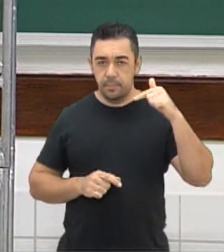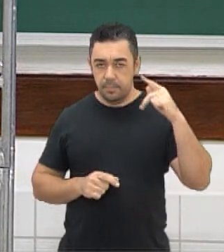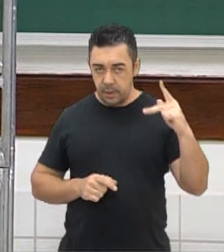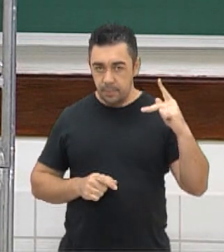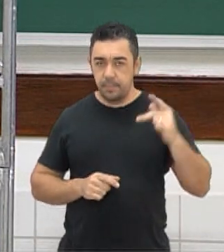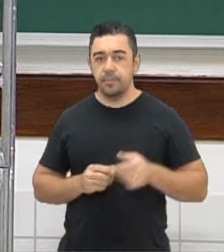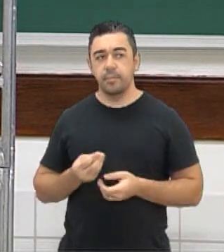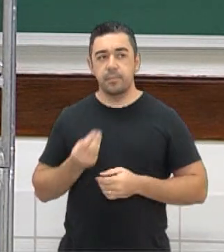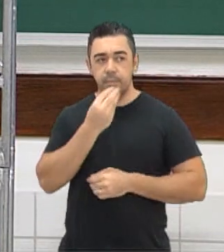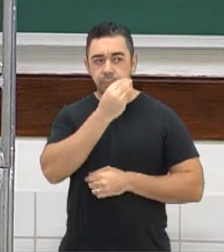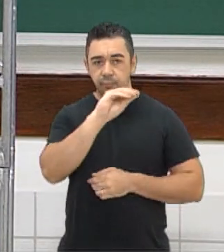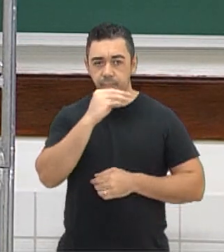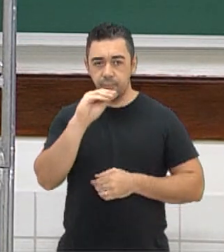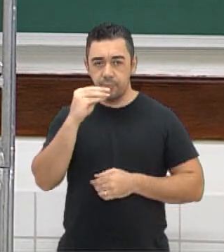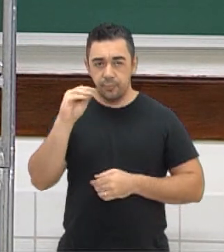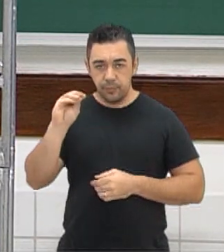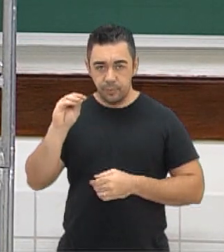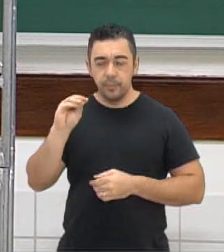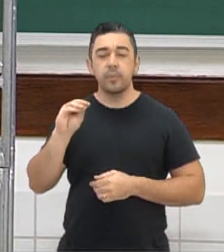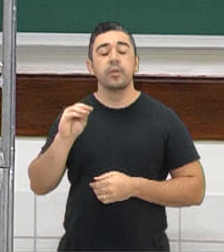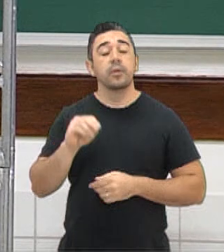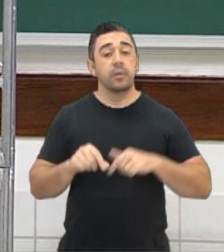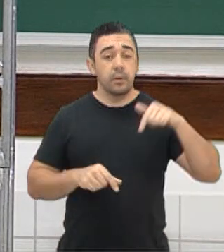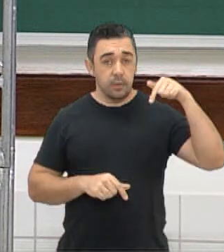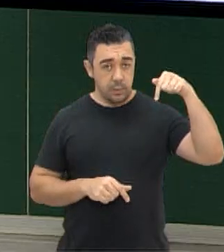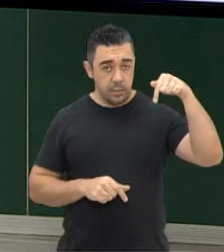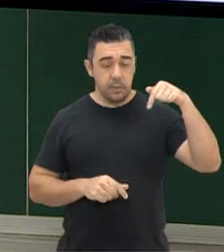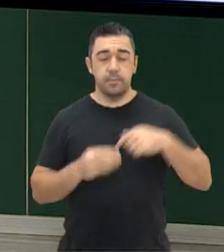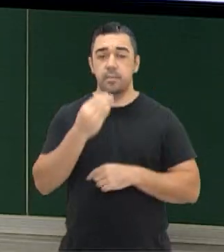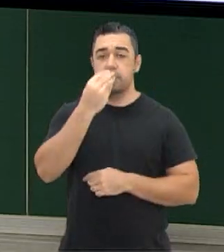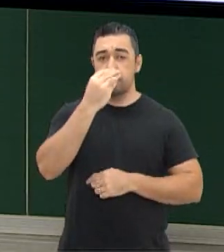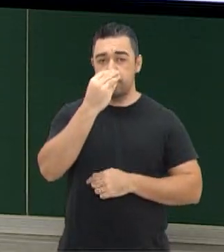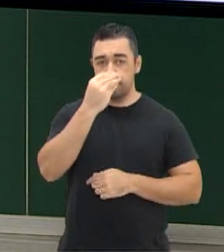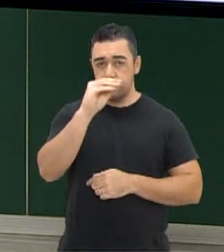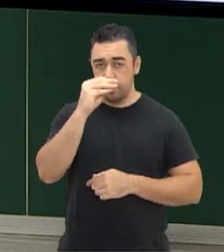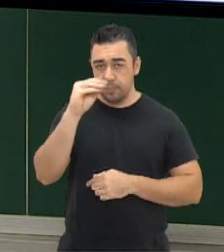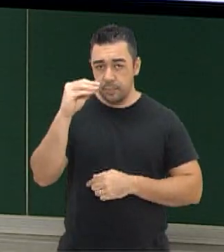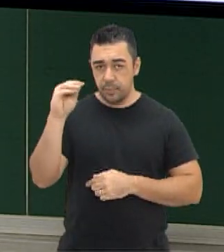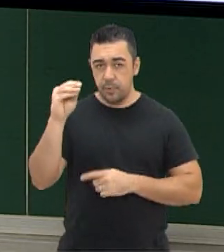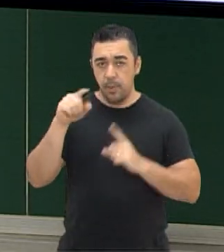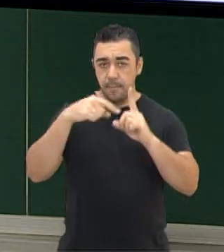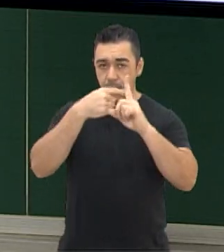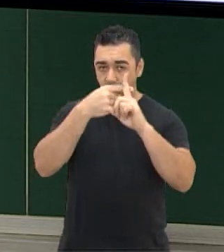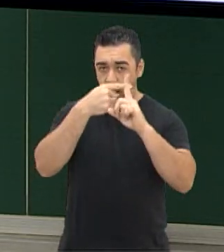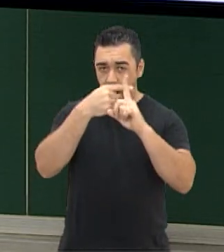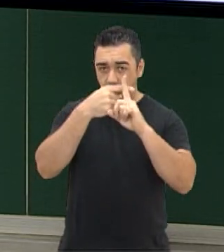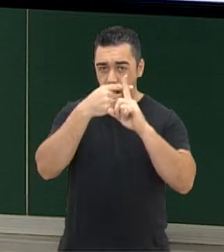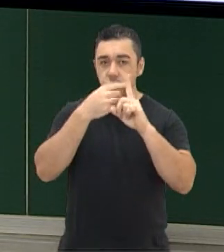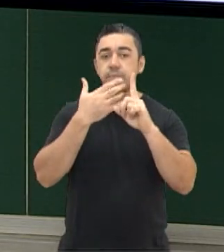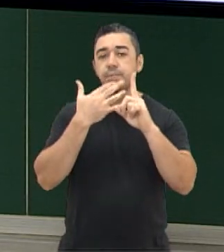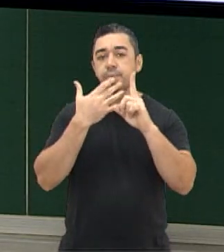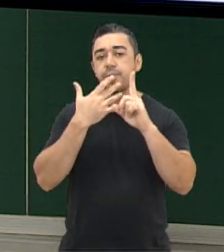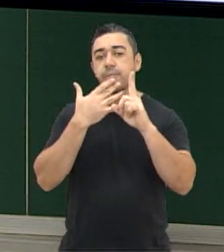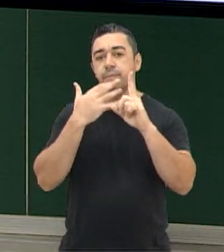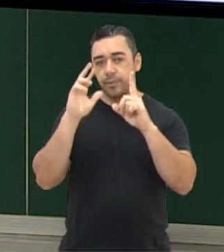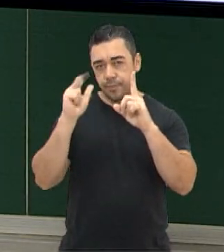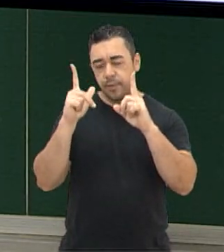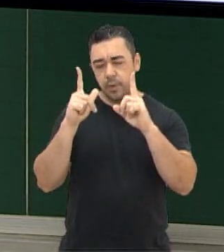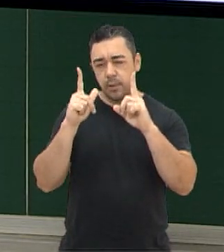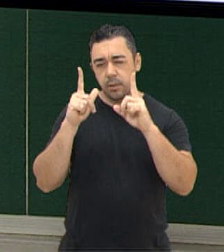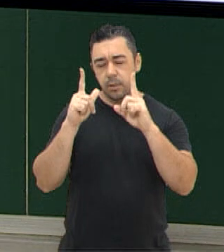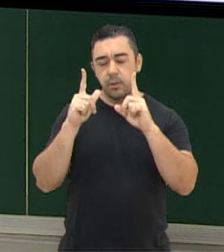quadrado mais y ao quadrado menos 5xy, mais, olha aqui o sinal de mais eu fiz com a cor diferente aqui para